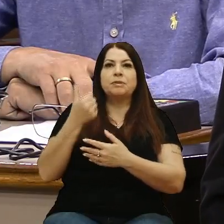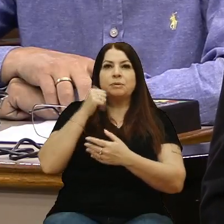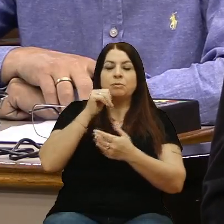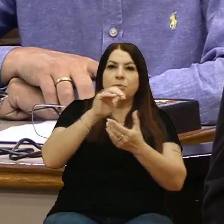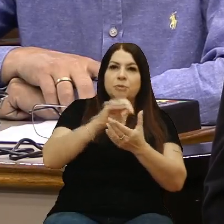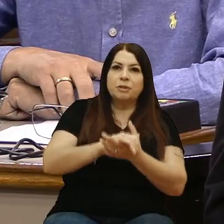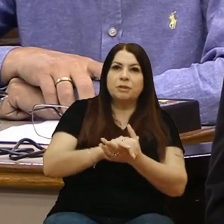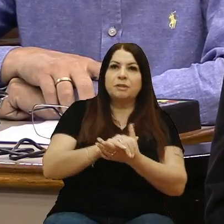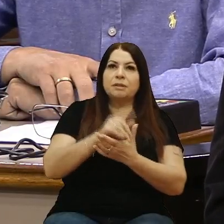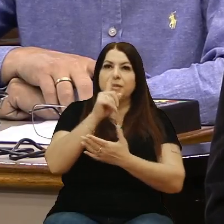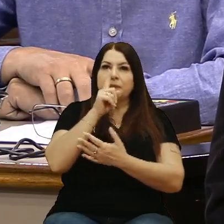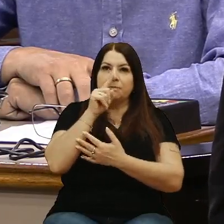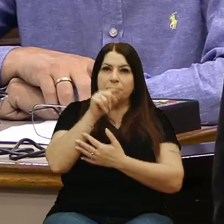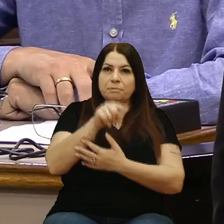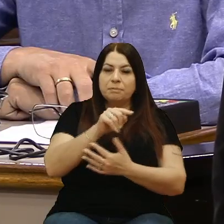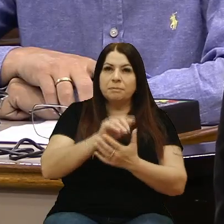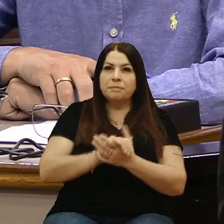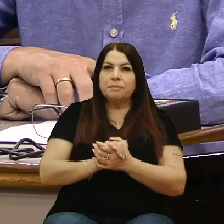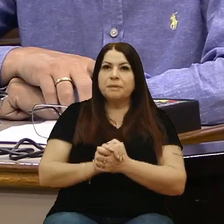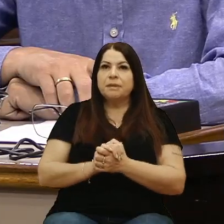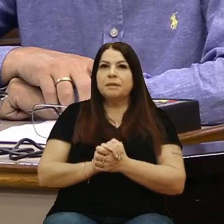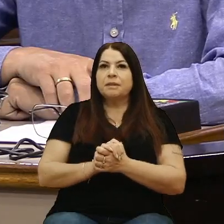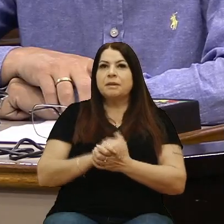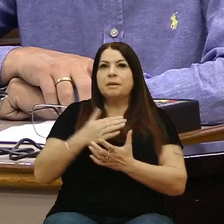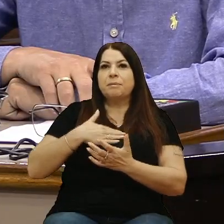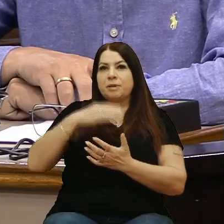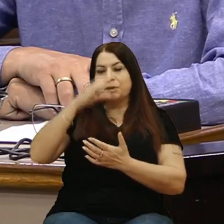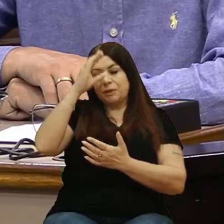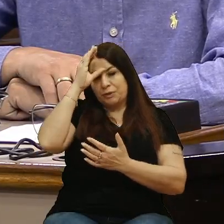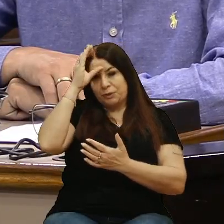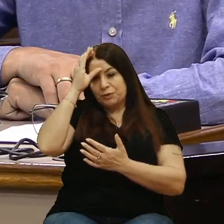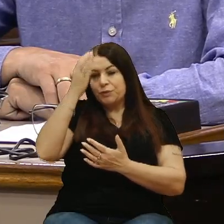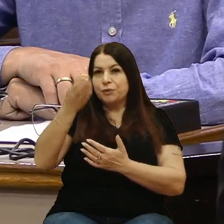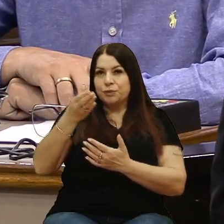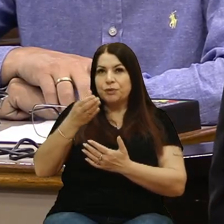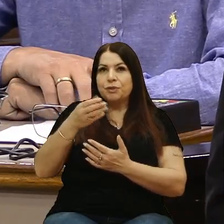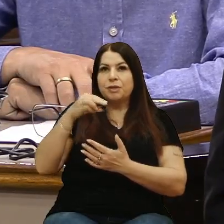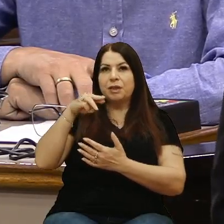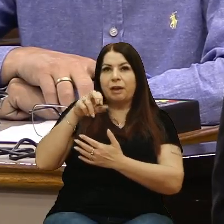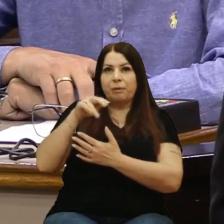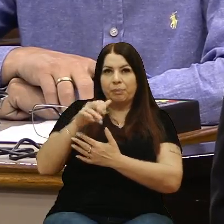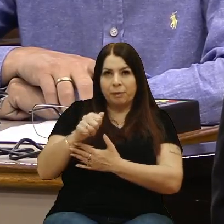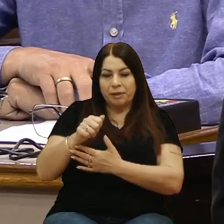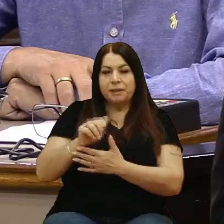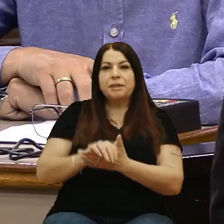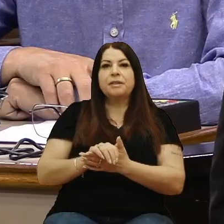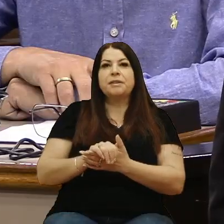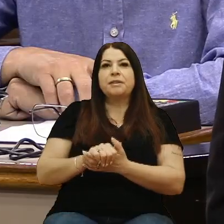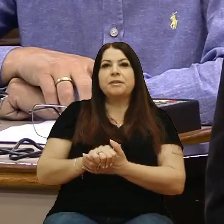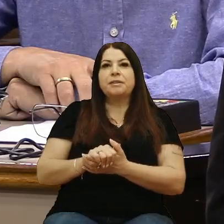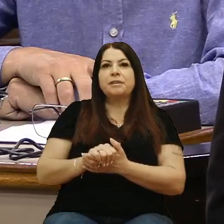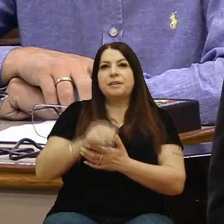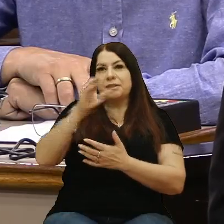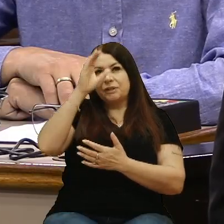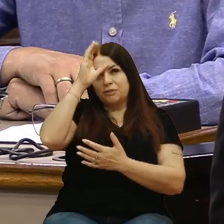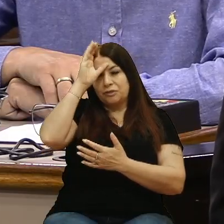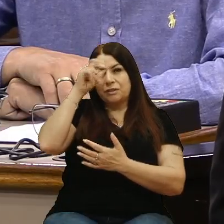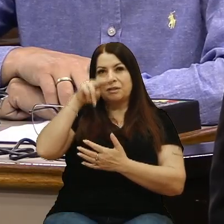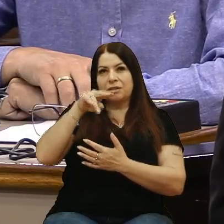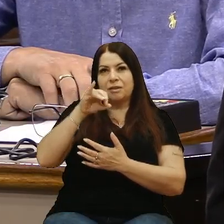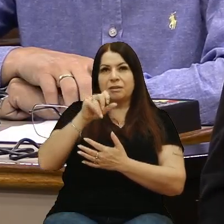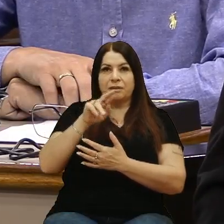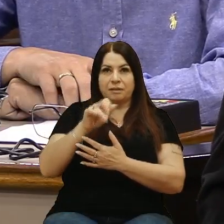esposa, a sua mãezinha, a minha tia Maria Leonilda Lara, tia Nirda, como